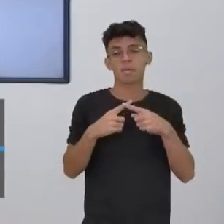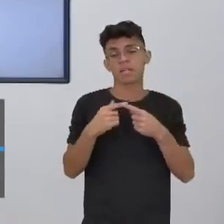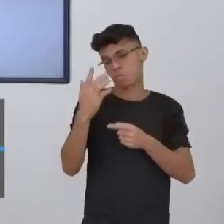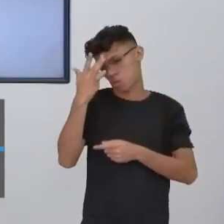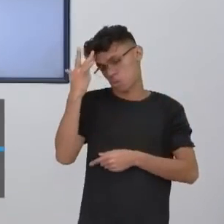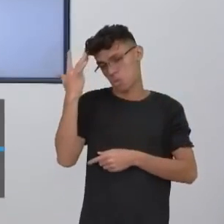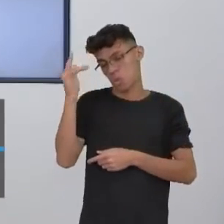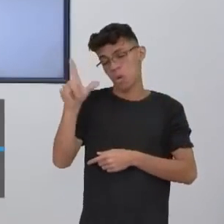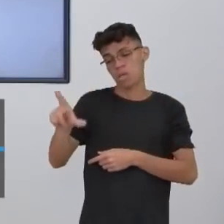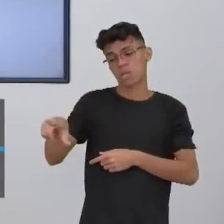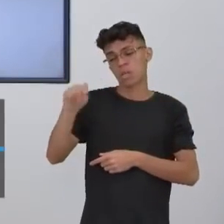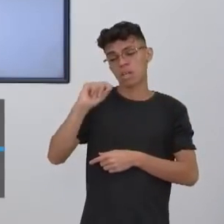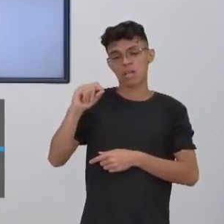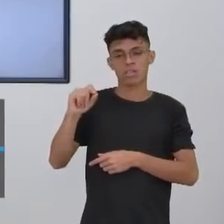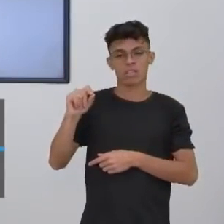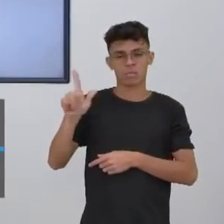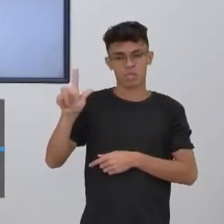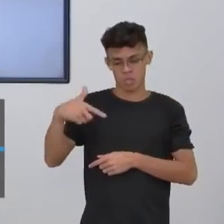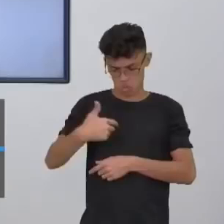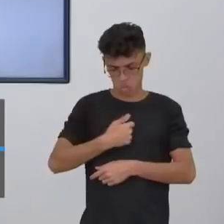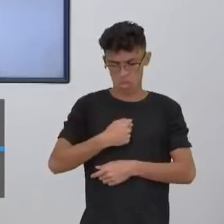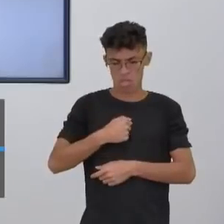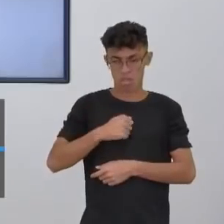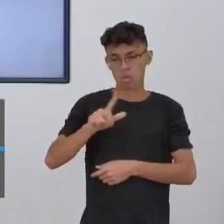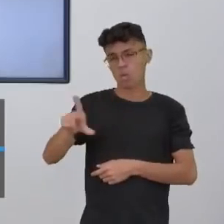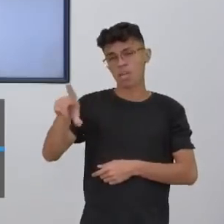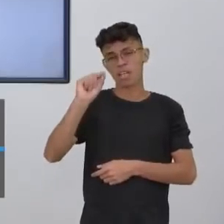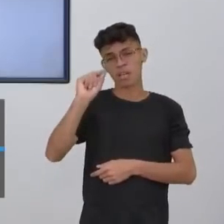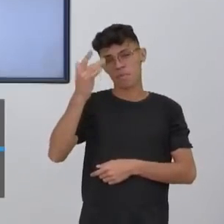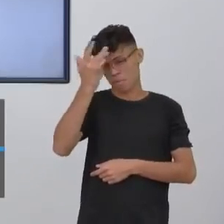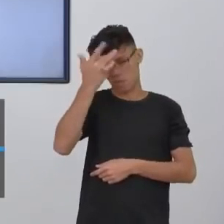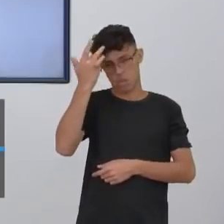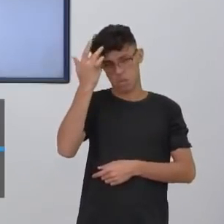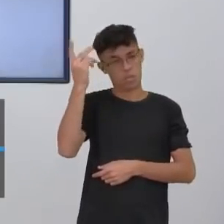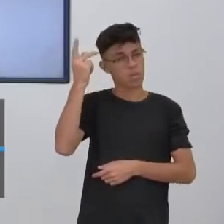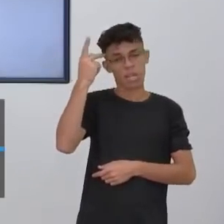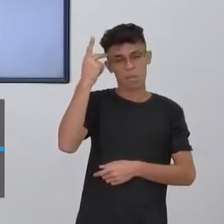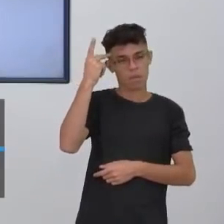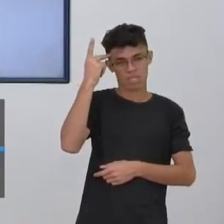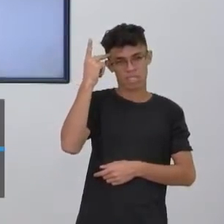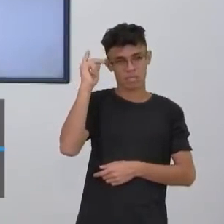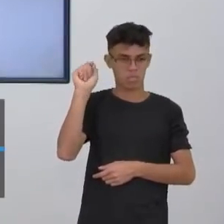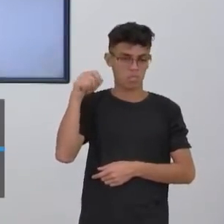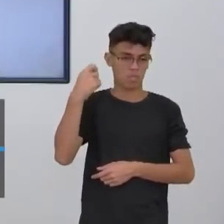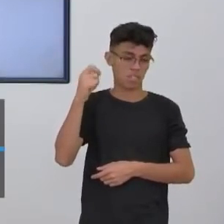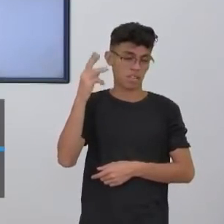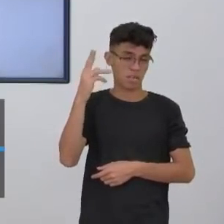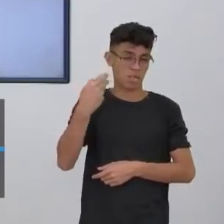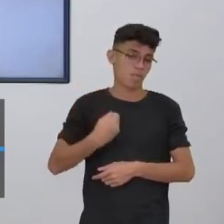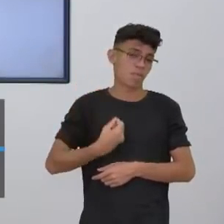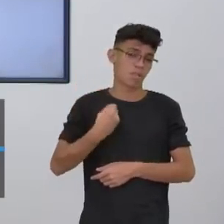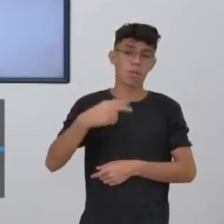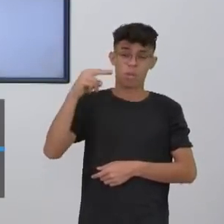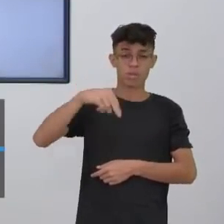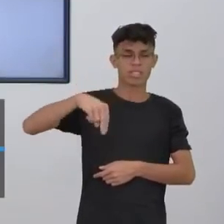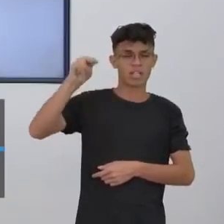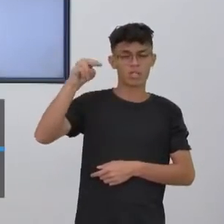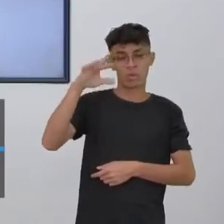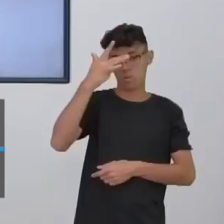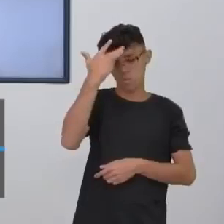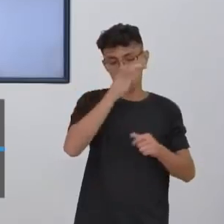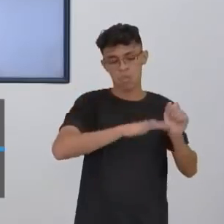da confiança dele, e alguém que não era paulista, deixou a população, principalmente as elites desse